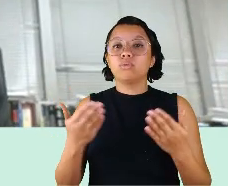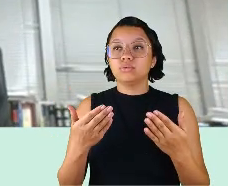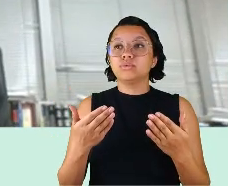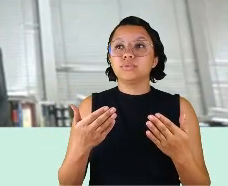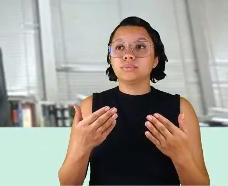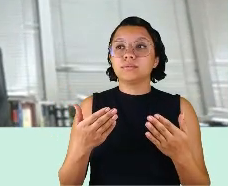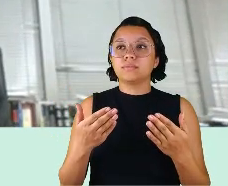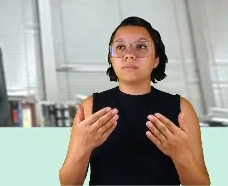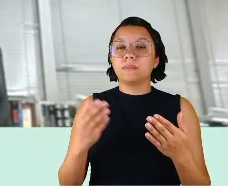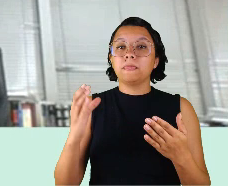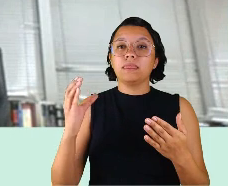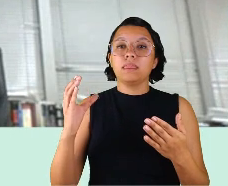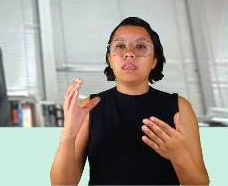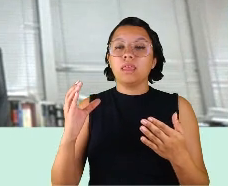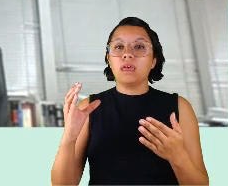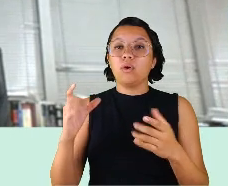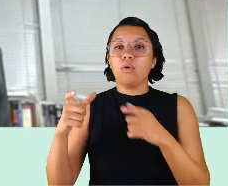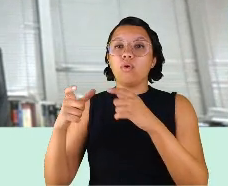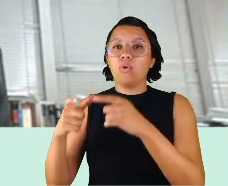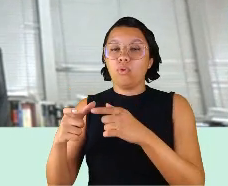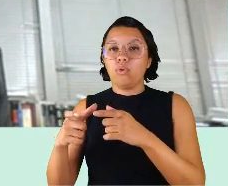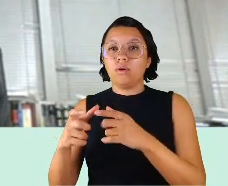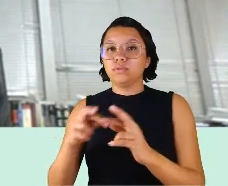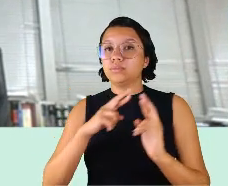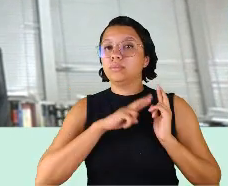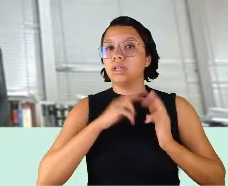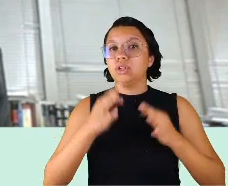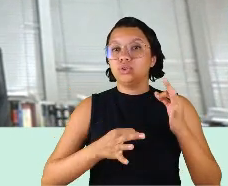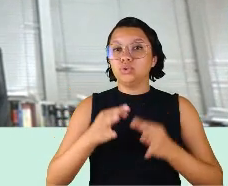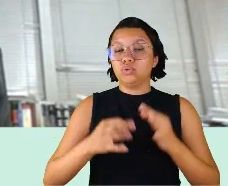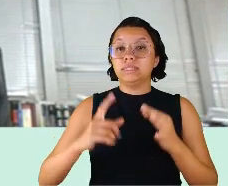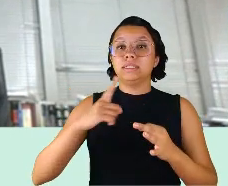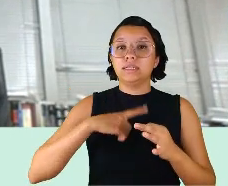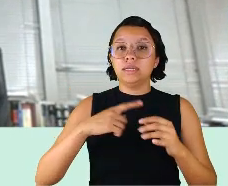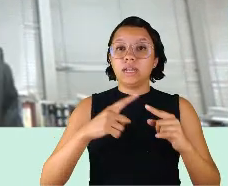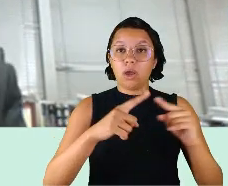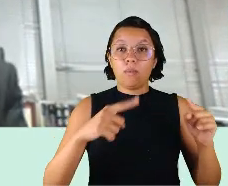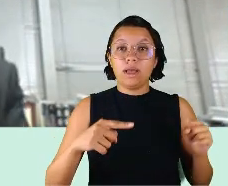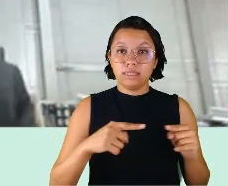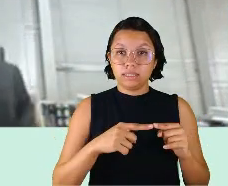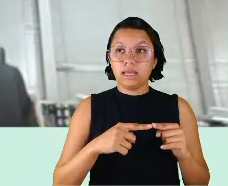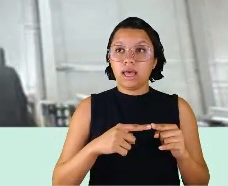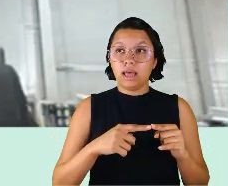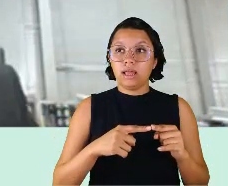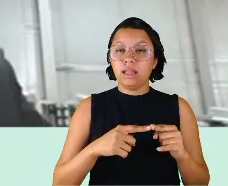as comarcas que ou terão aquelas salas de audiência passiva,